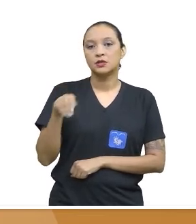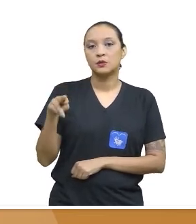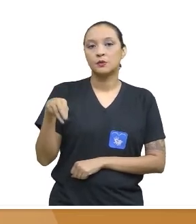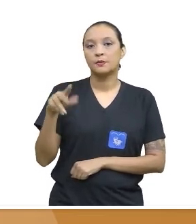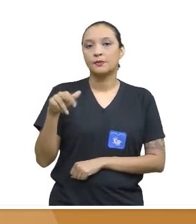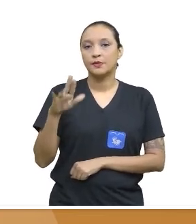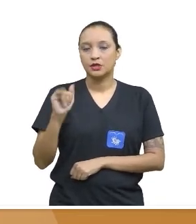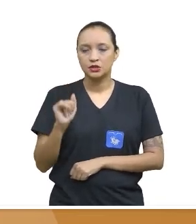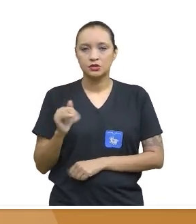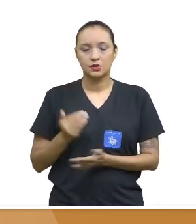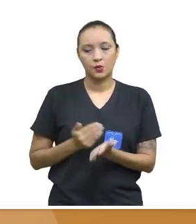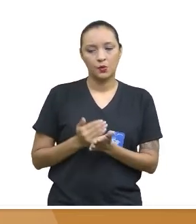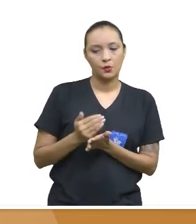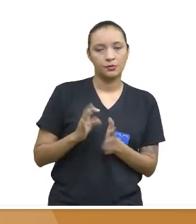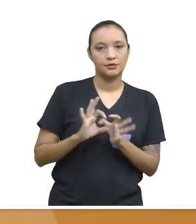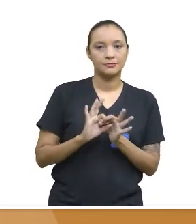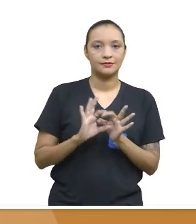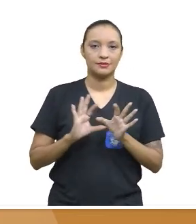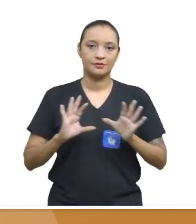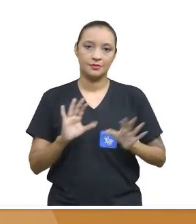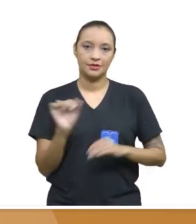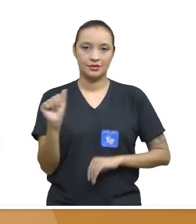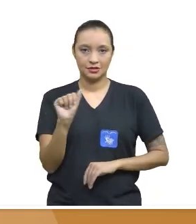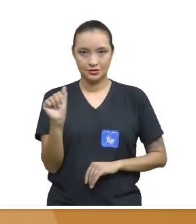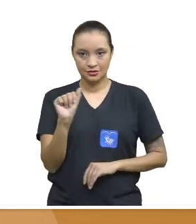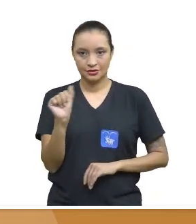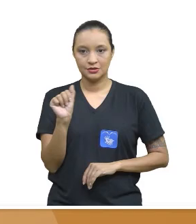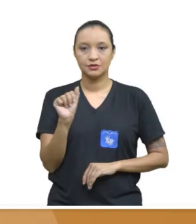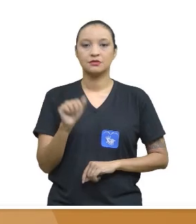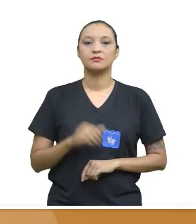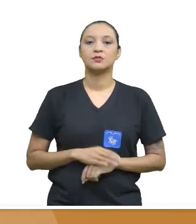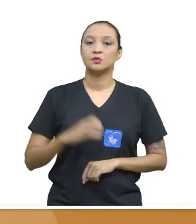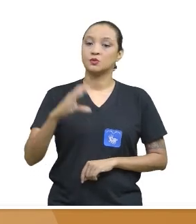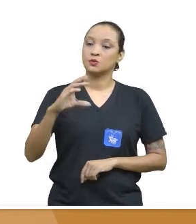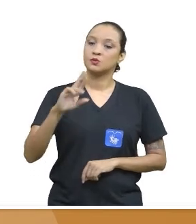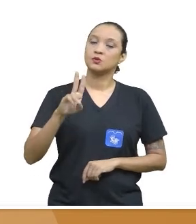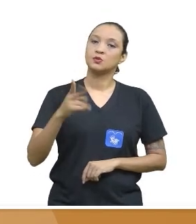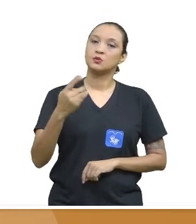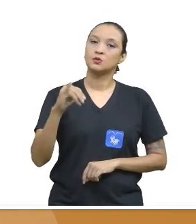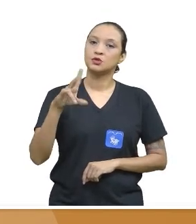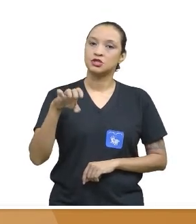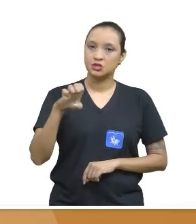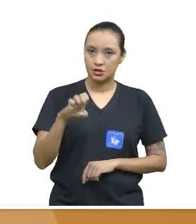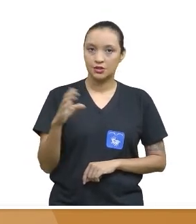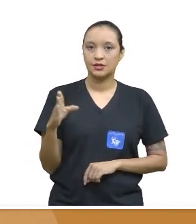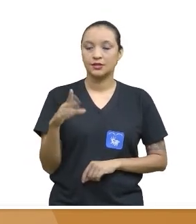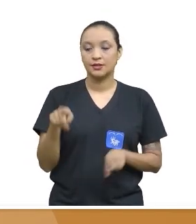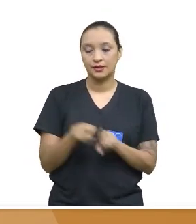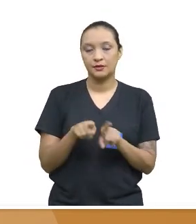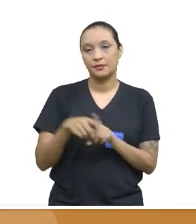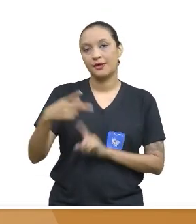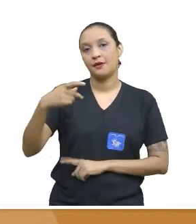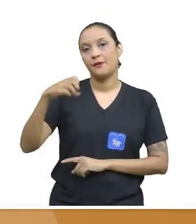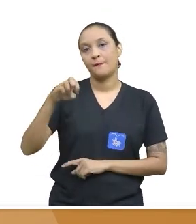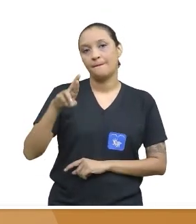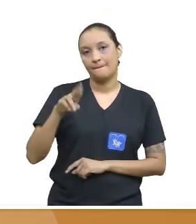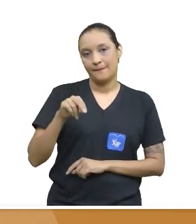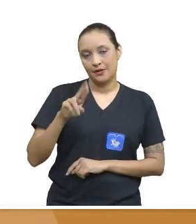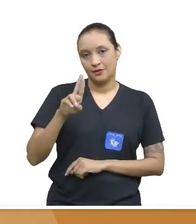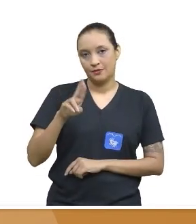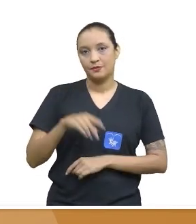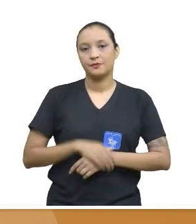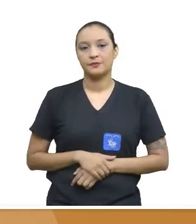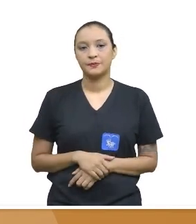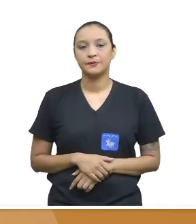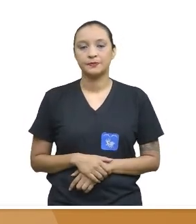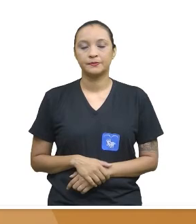do sul, libertou a Argentina, o Chile e o Peru. Então foi, enquanto